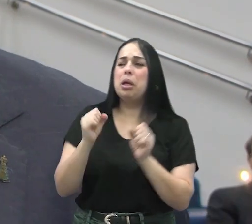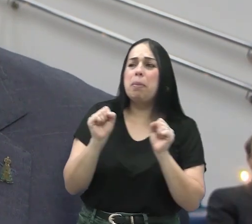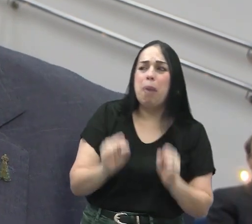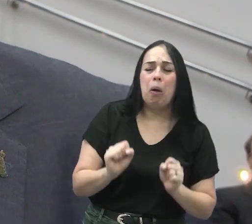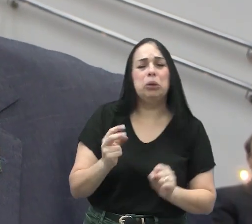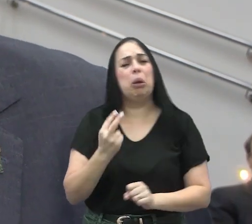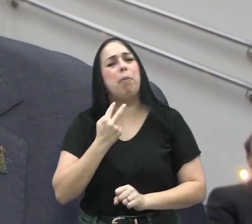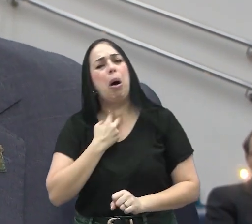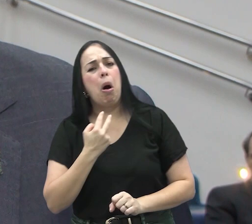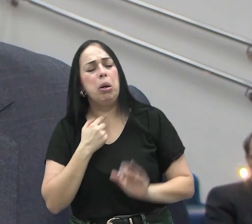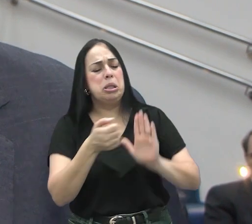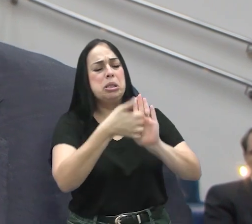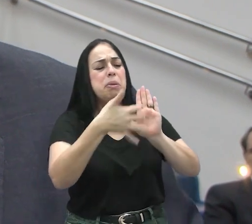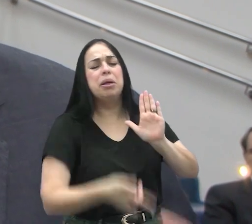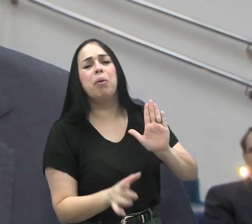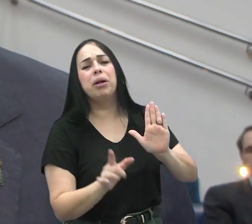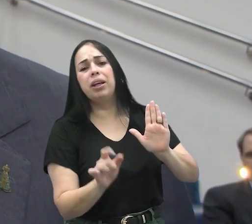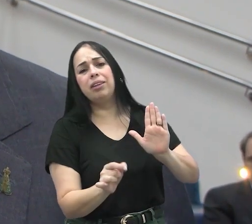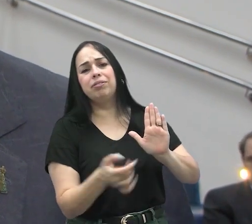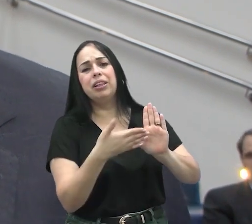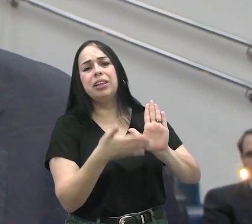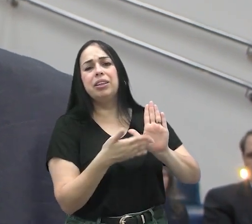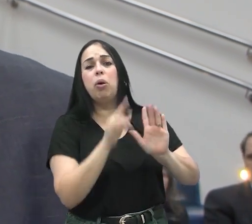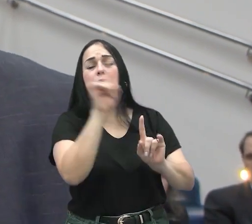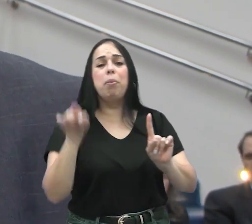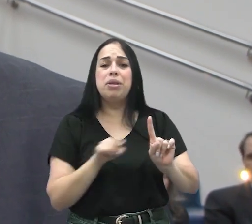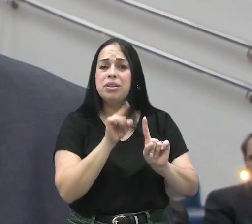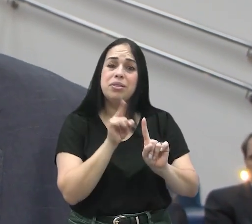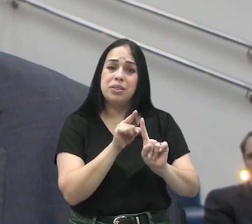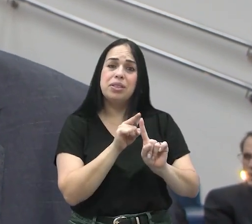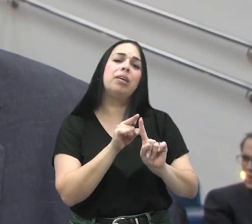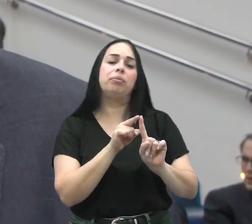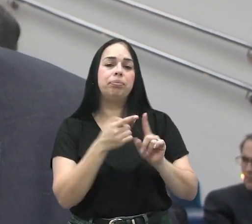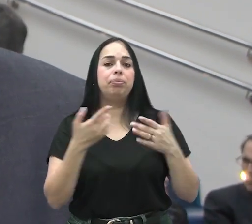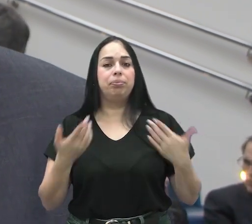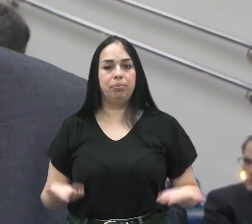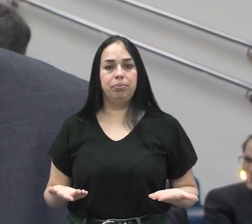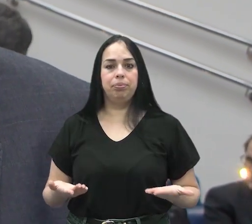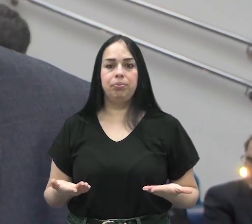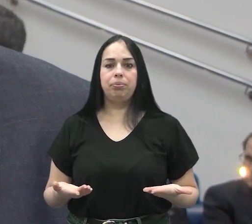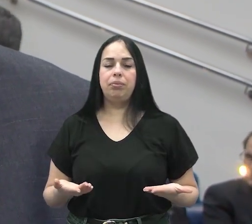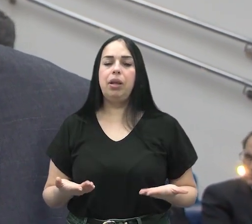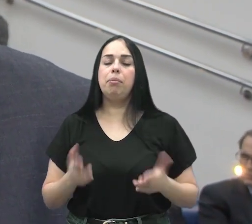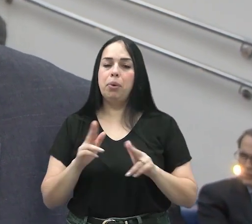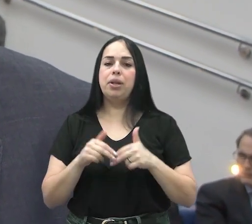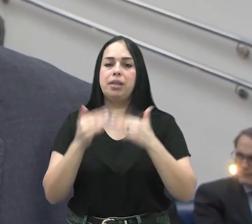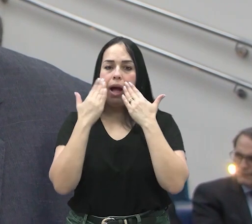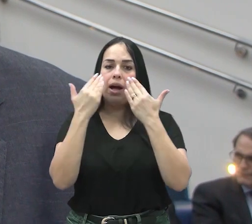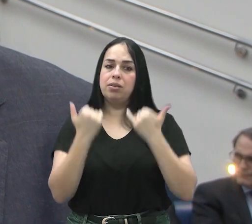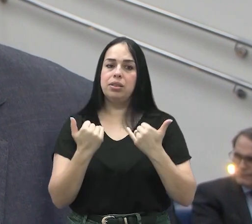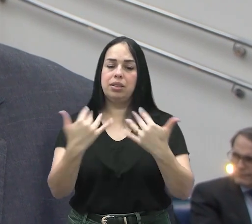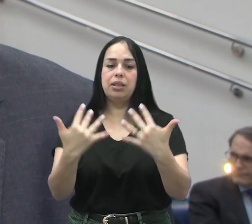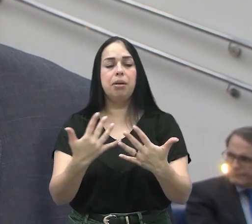que vai acontecer, o que pode, o que não pode, o que o projeto está querendo propor para a nossa cidade. Então,